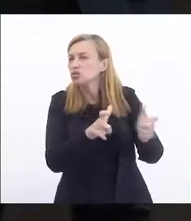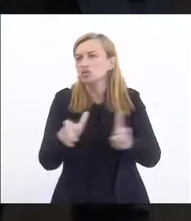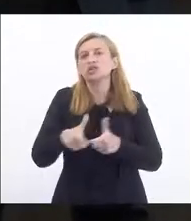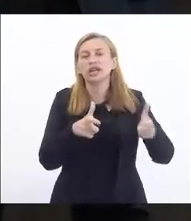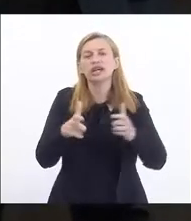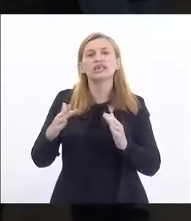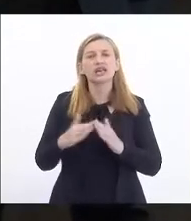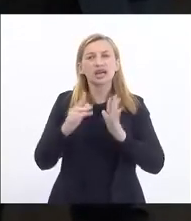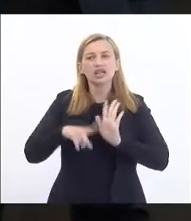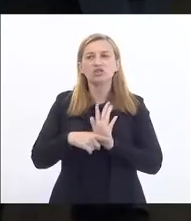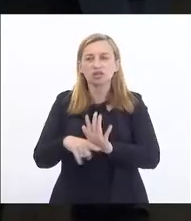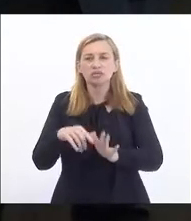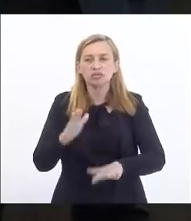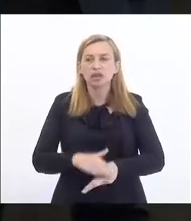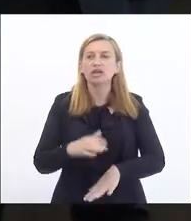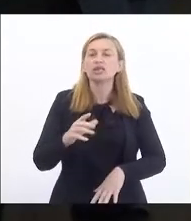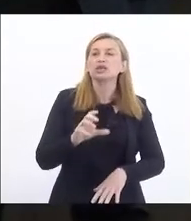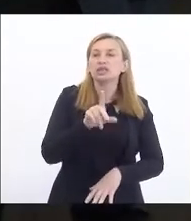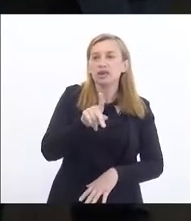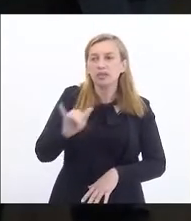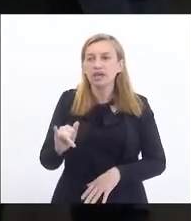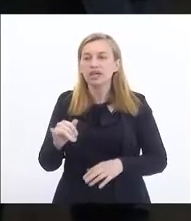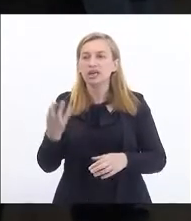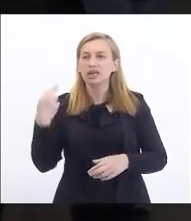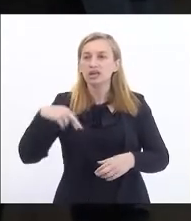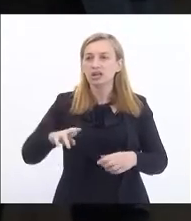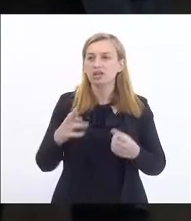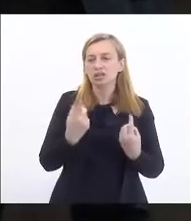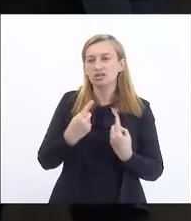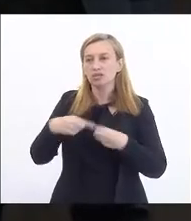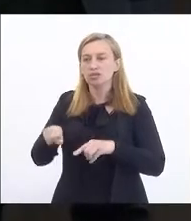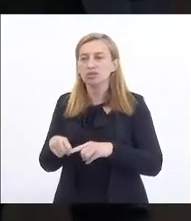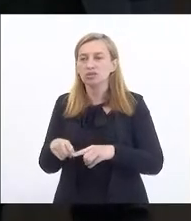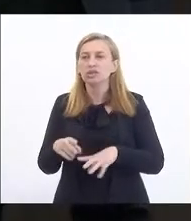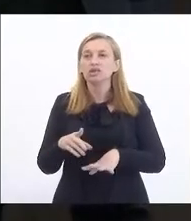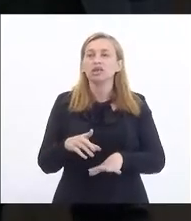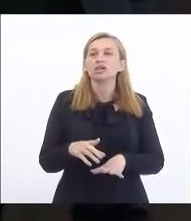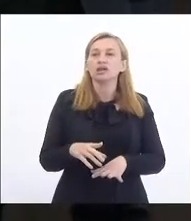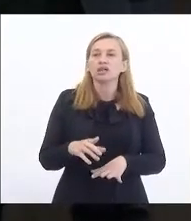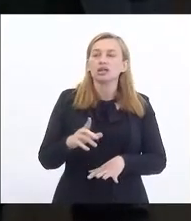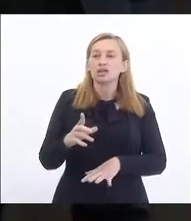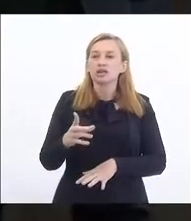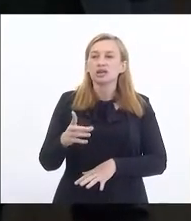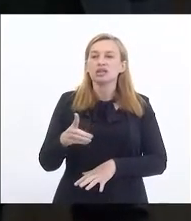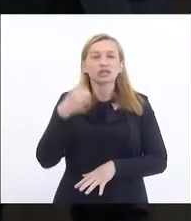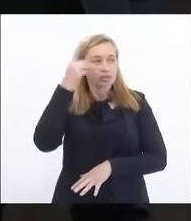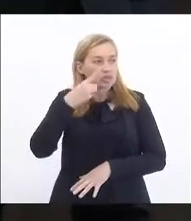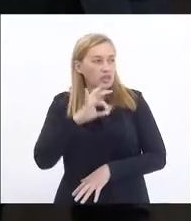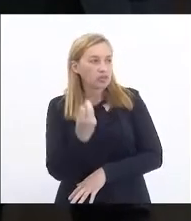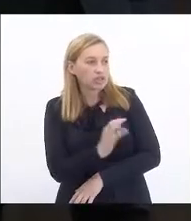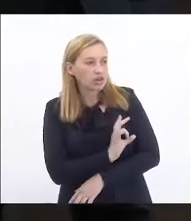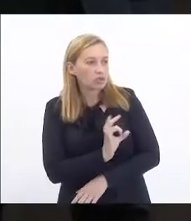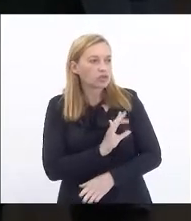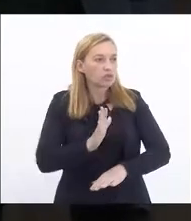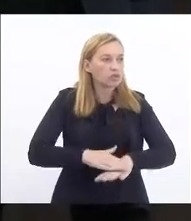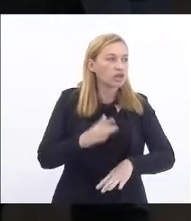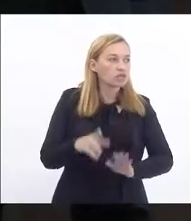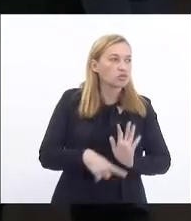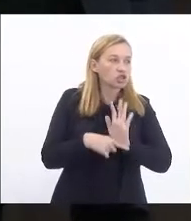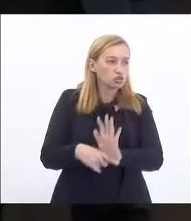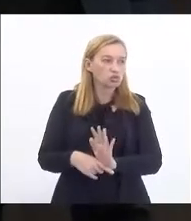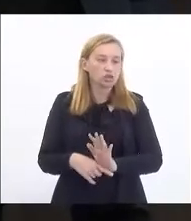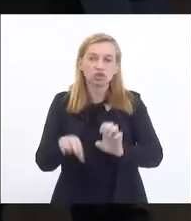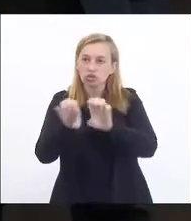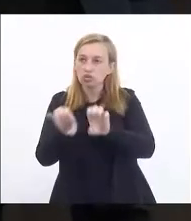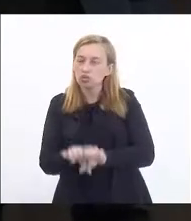contribuição assim como a CPI da intolerância religiosa presidida pelo deputado Marta Rocha está sendo mais uma contribuição dessas estruturantes